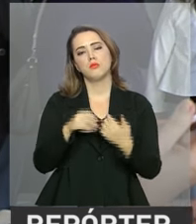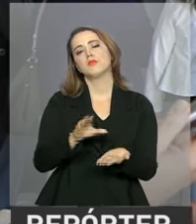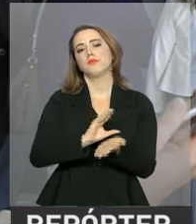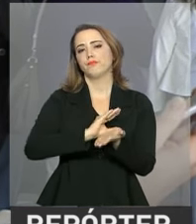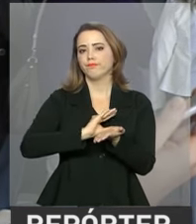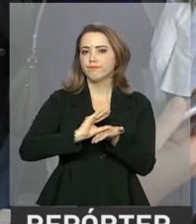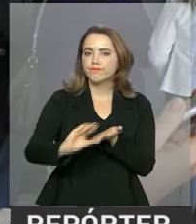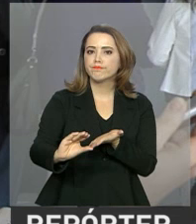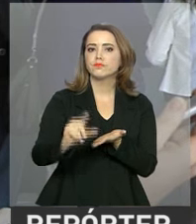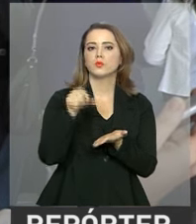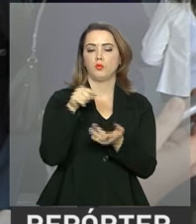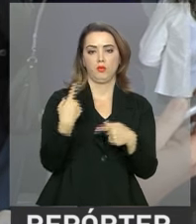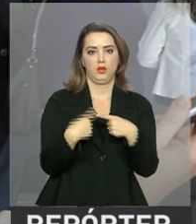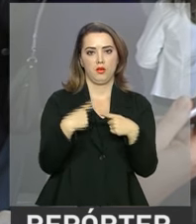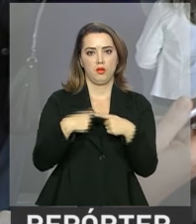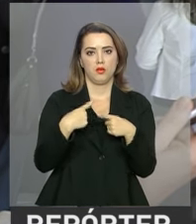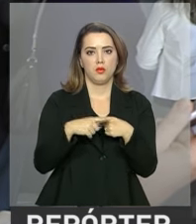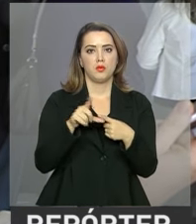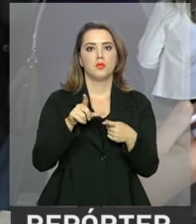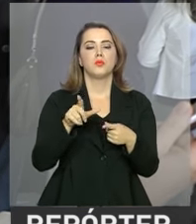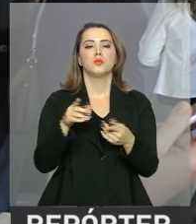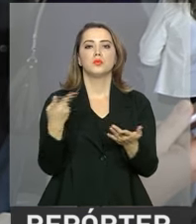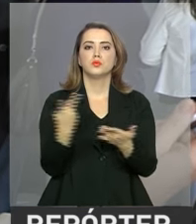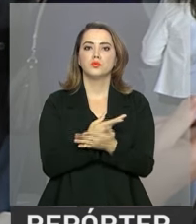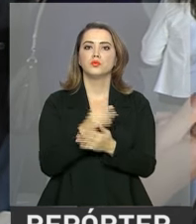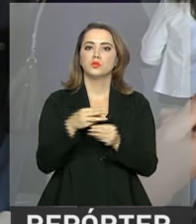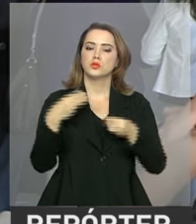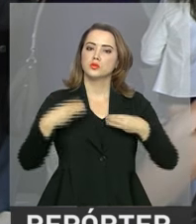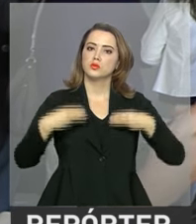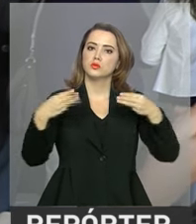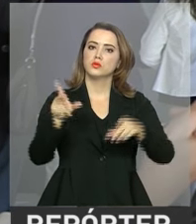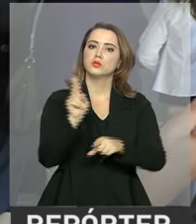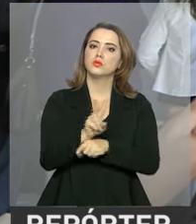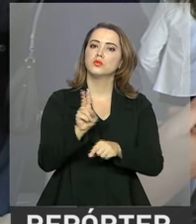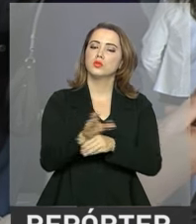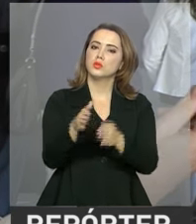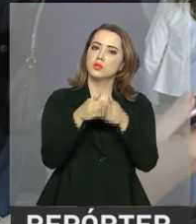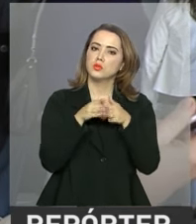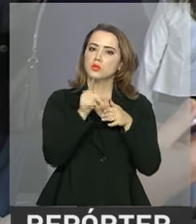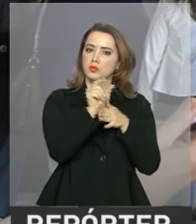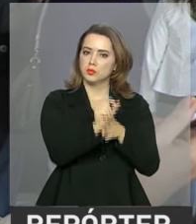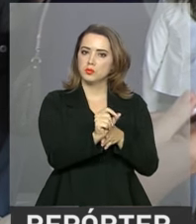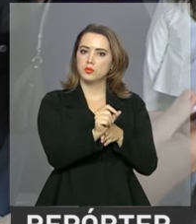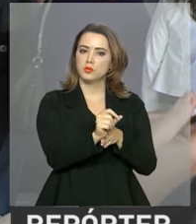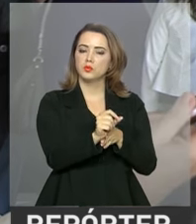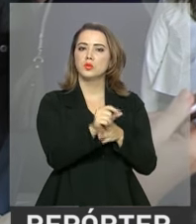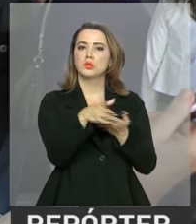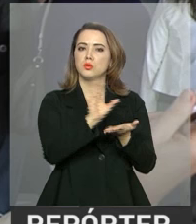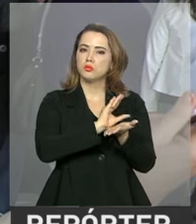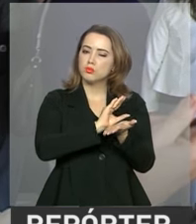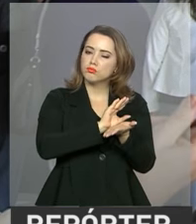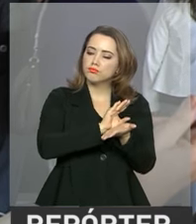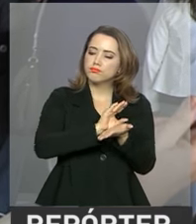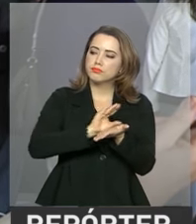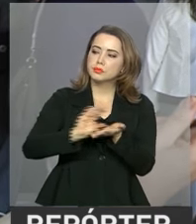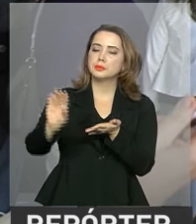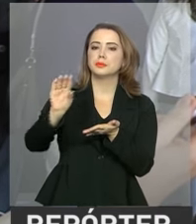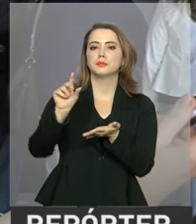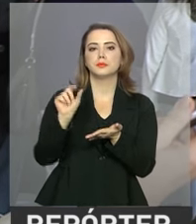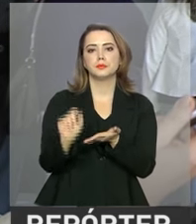recursos. Por isso foi feito, por parte do Ministério da Defesa, uma solicitação de espaço